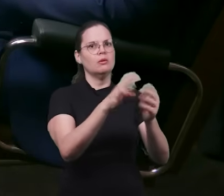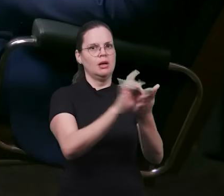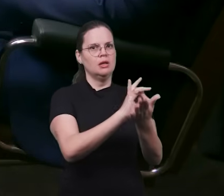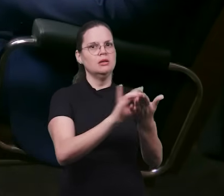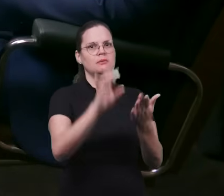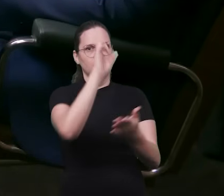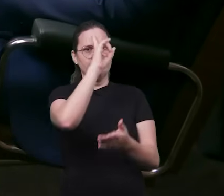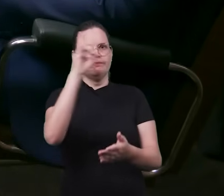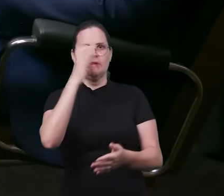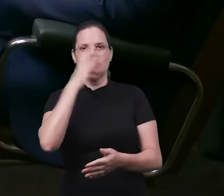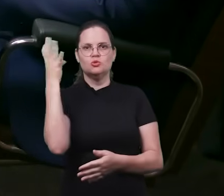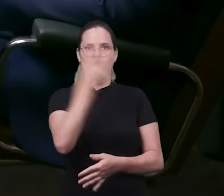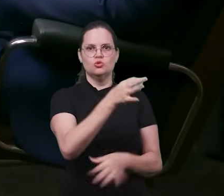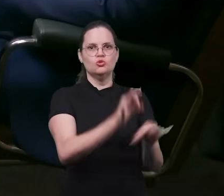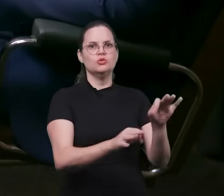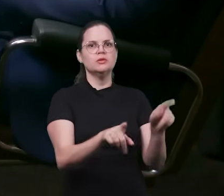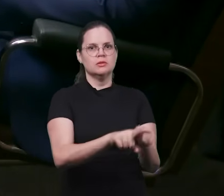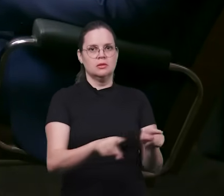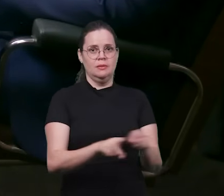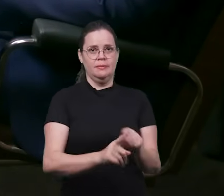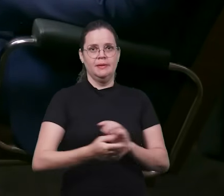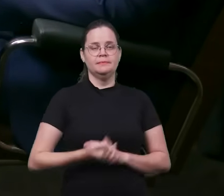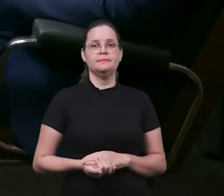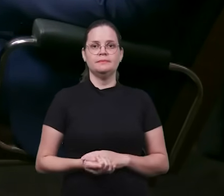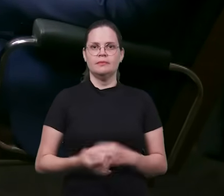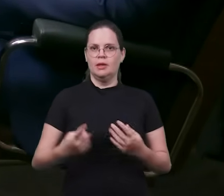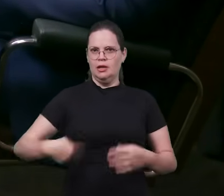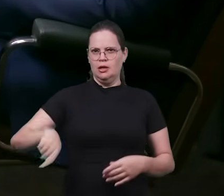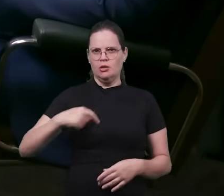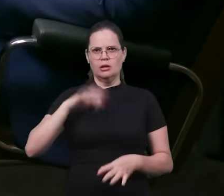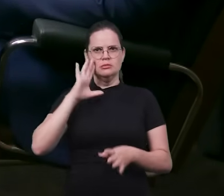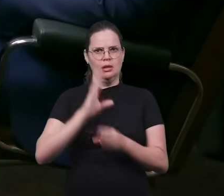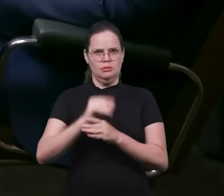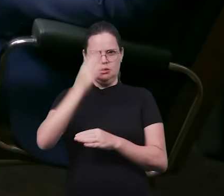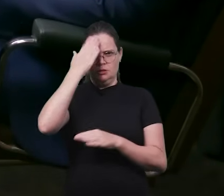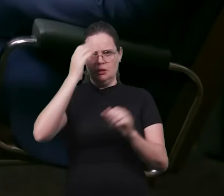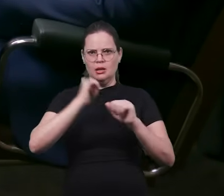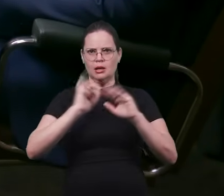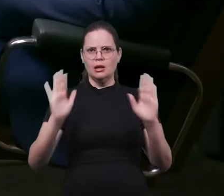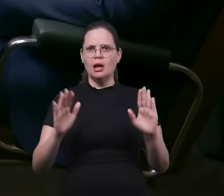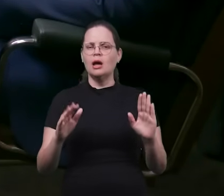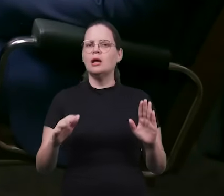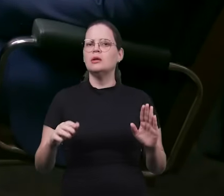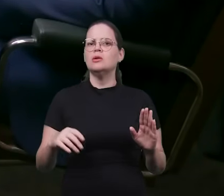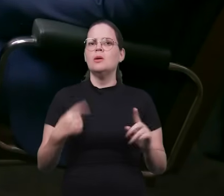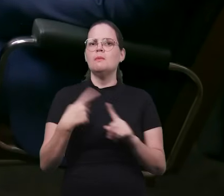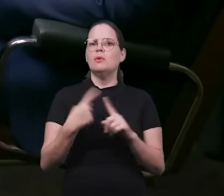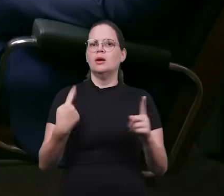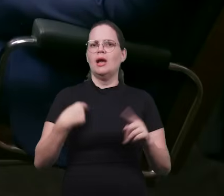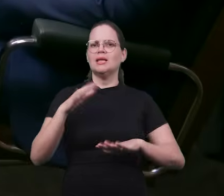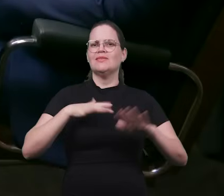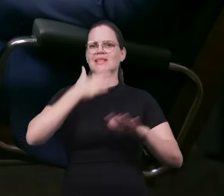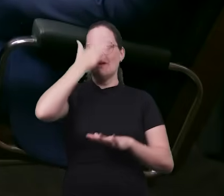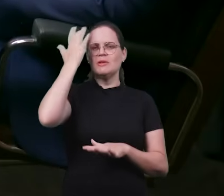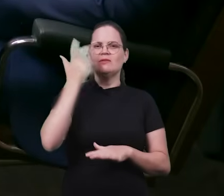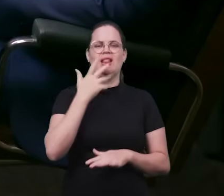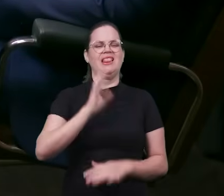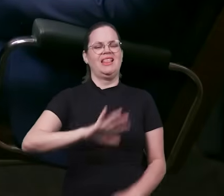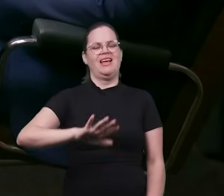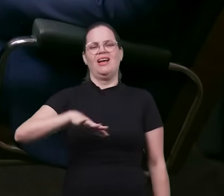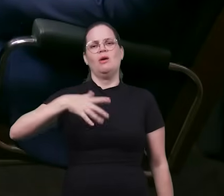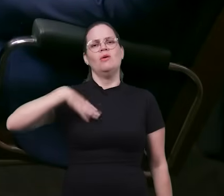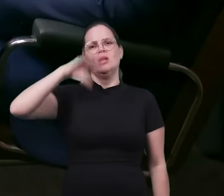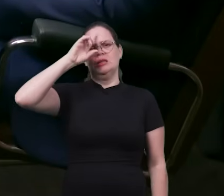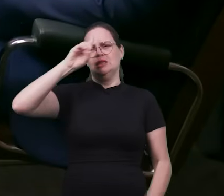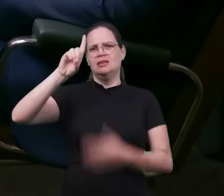E nós precisamos de saber disso, né? As pessoas falam muito que Deus é amor, e às vezes é difícil de entender como é que convive em Deus esses